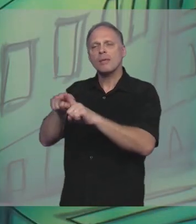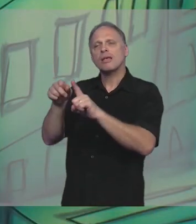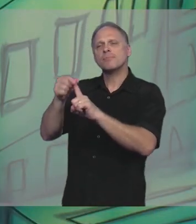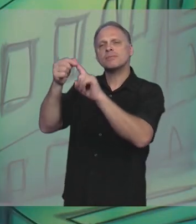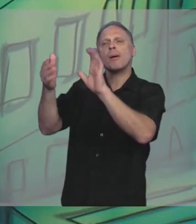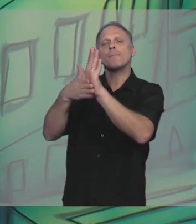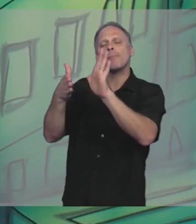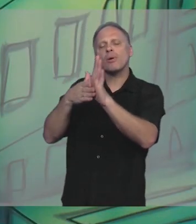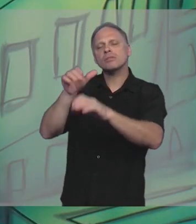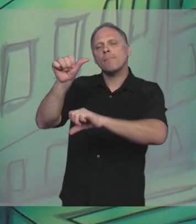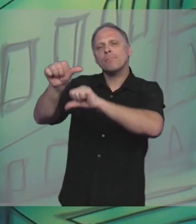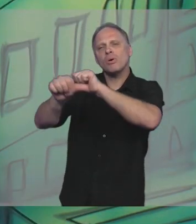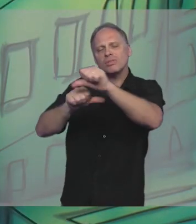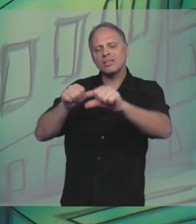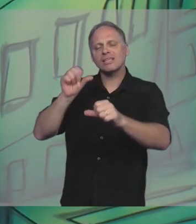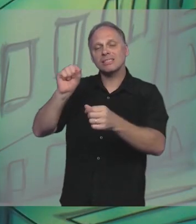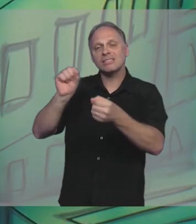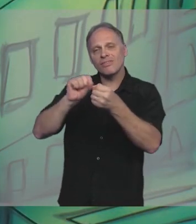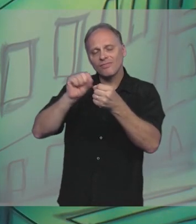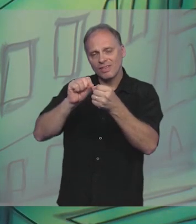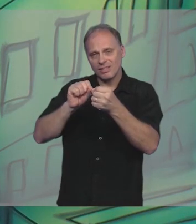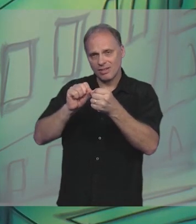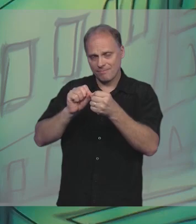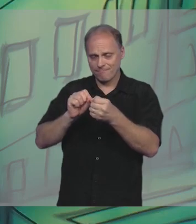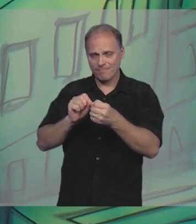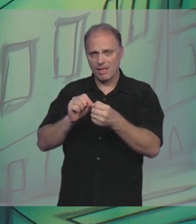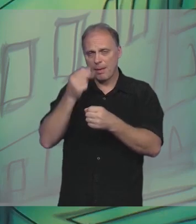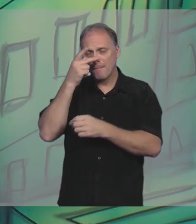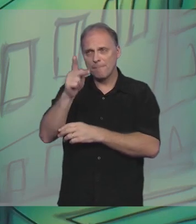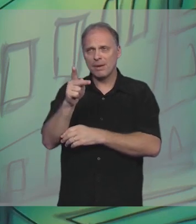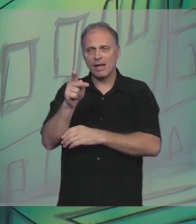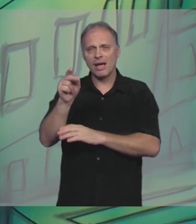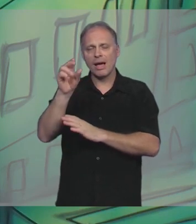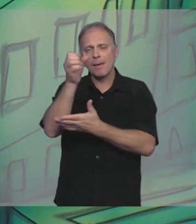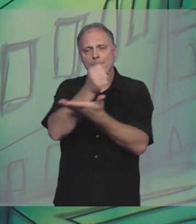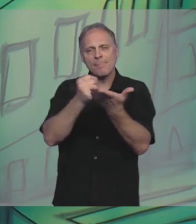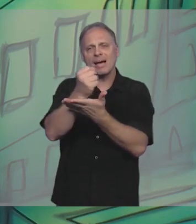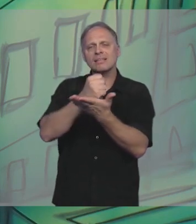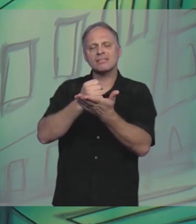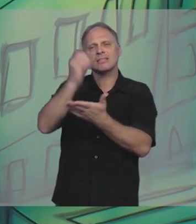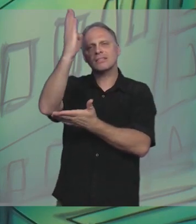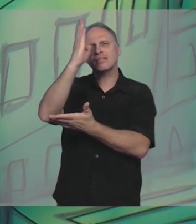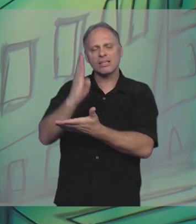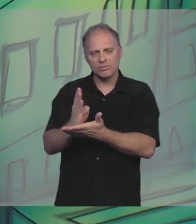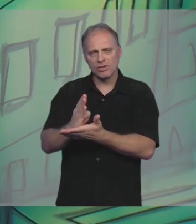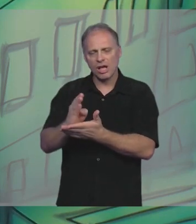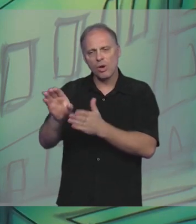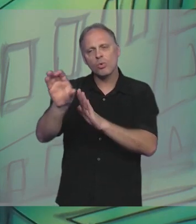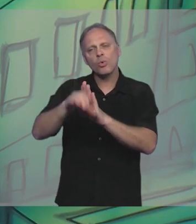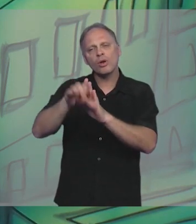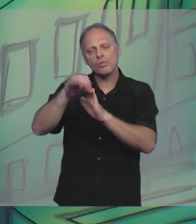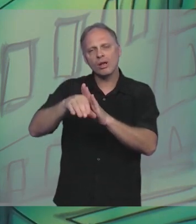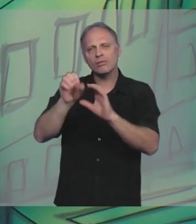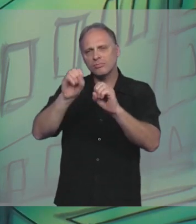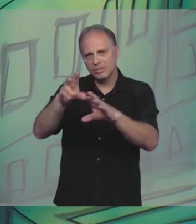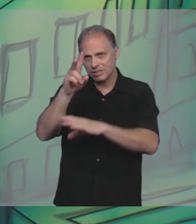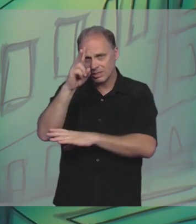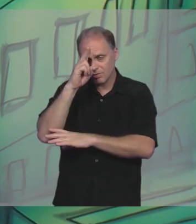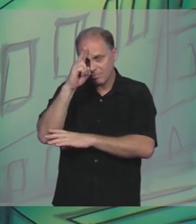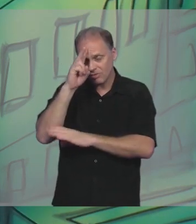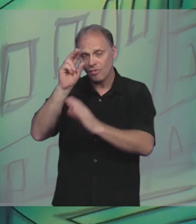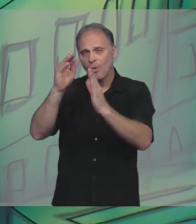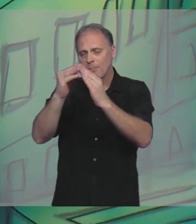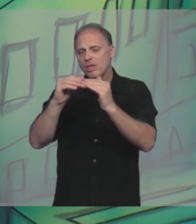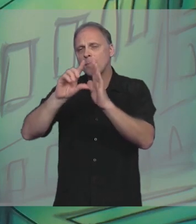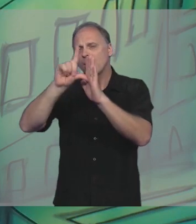as principais mudanças que estão sendo propostas para a Base Nacional Curricular do ensino médio. Mas eu vou pedir para o